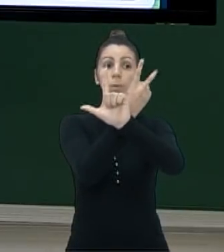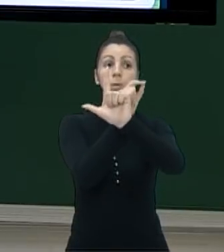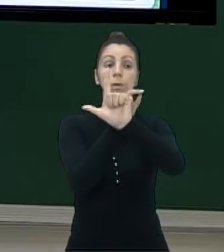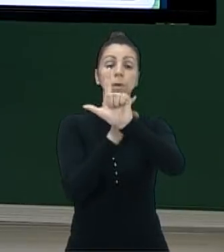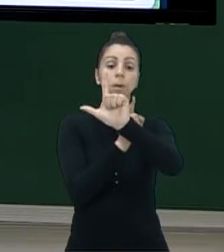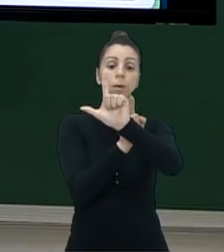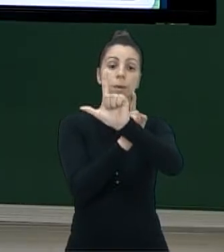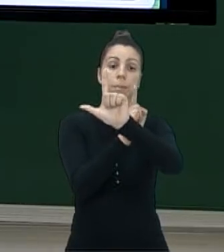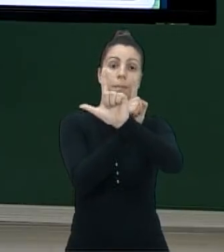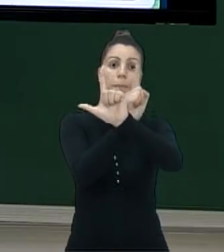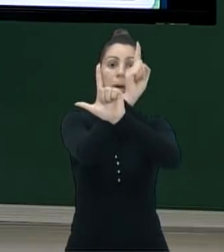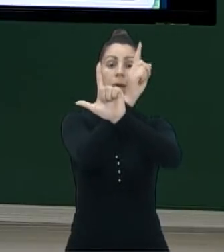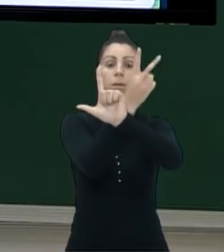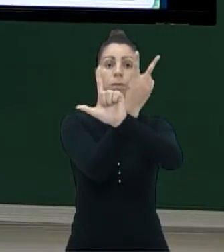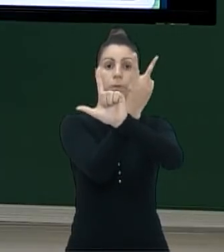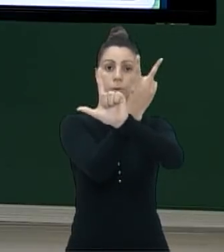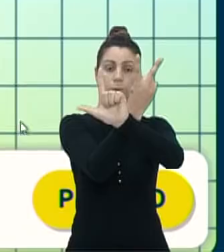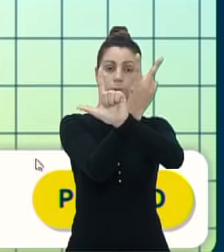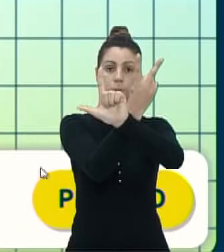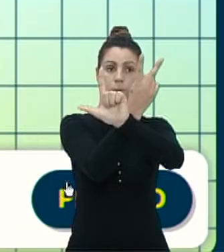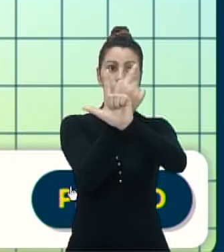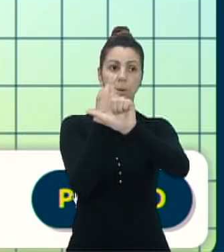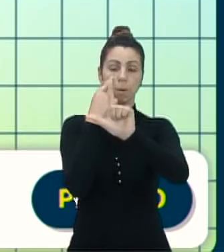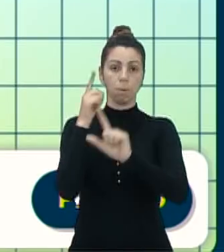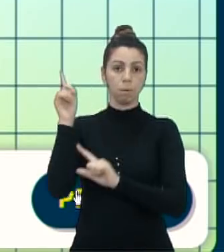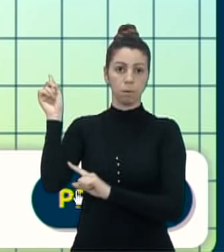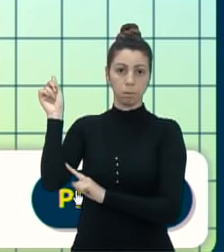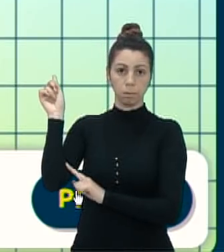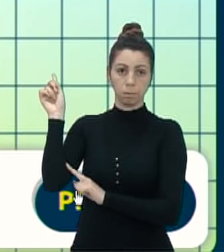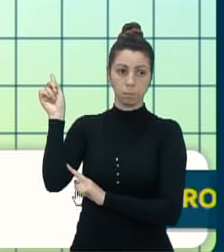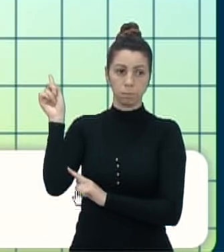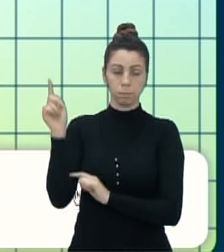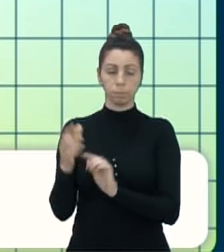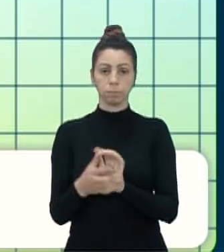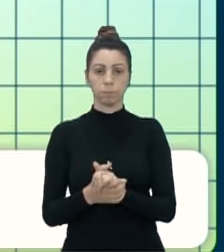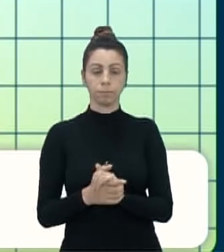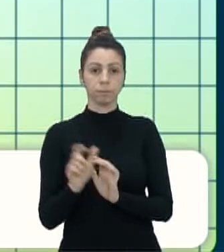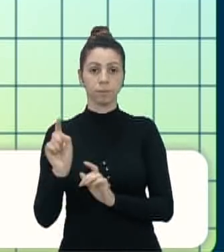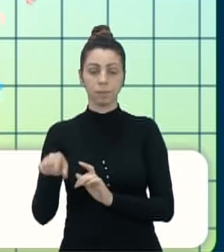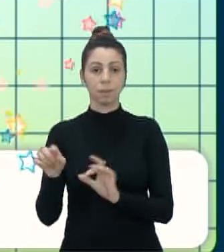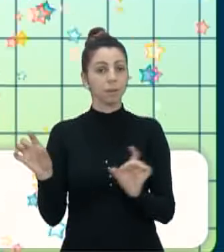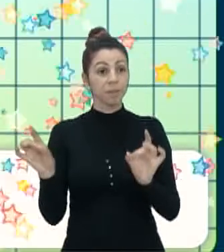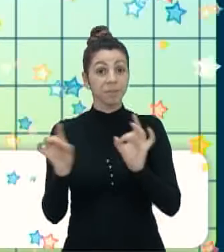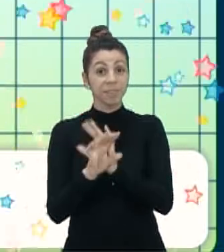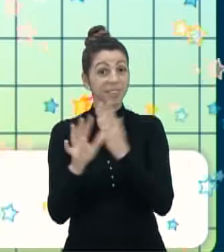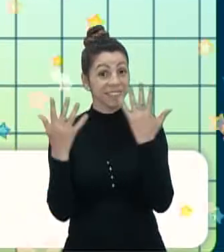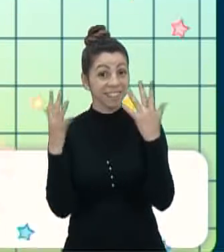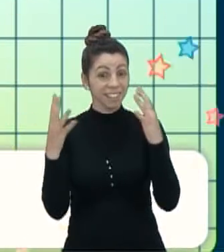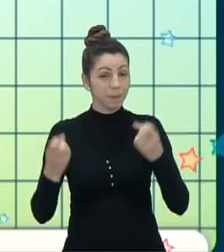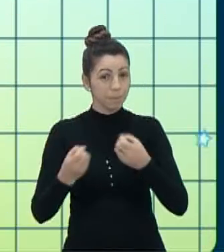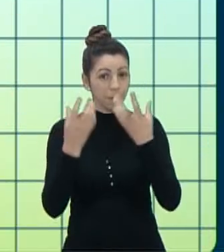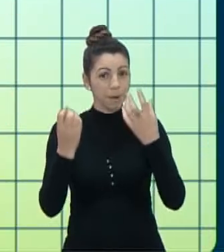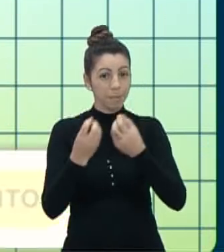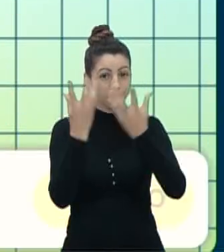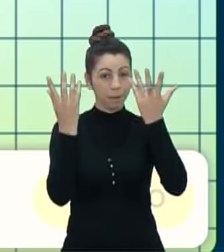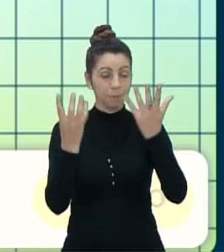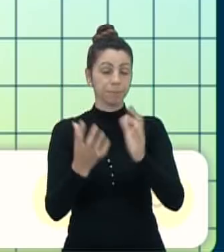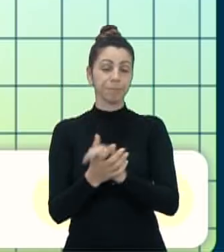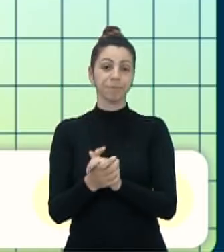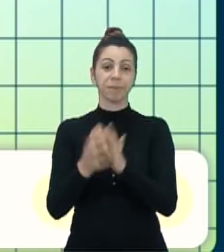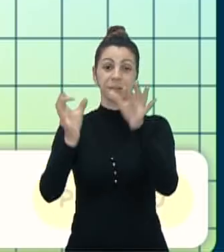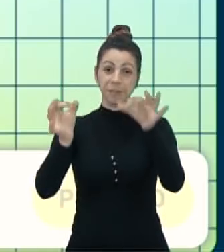é o 2. E marca um ponto ali. Então, clicando ali, ele vai conferir. Ó, deu certo, acertou ali